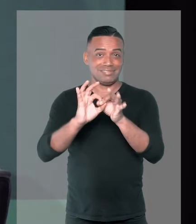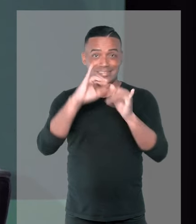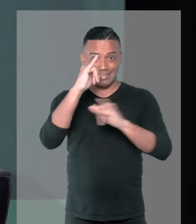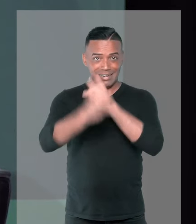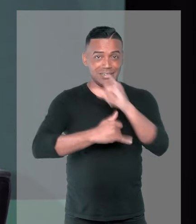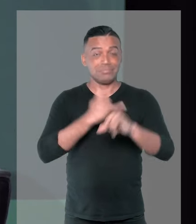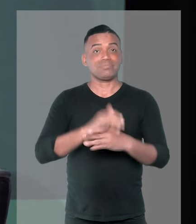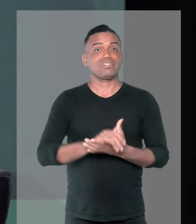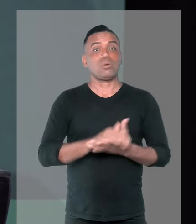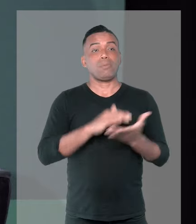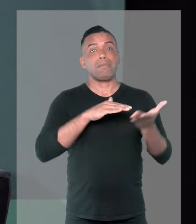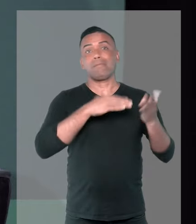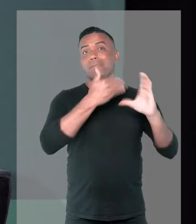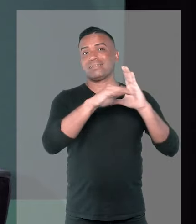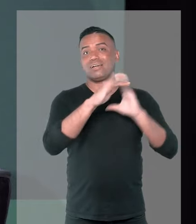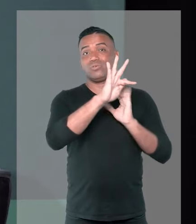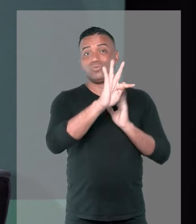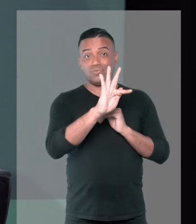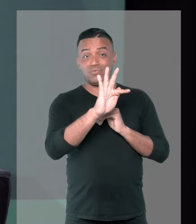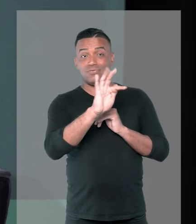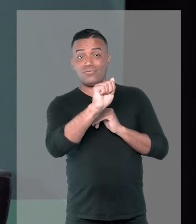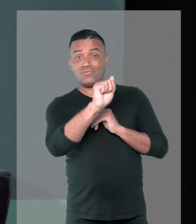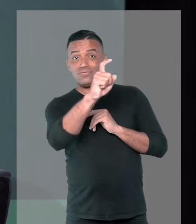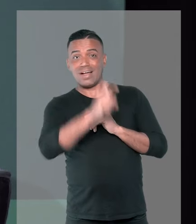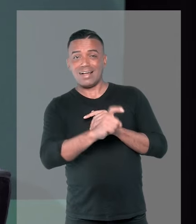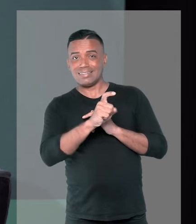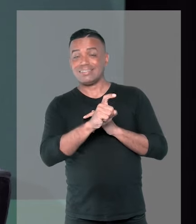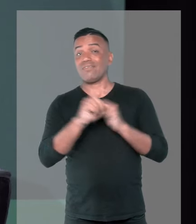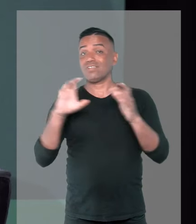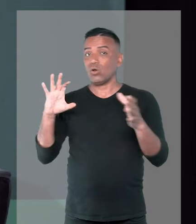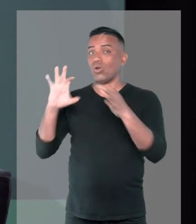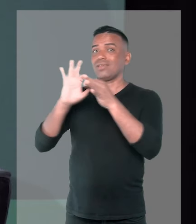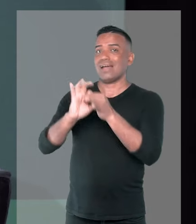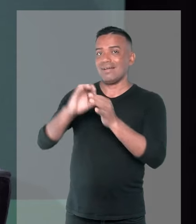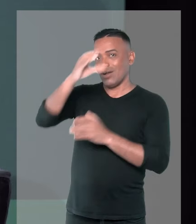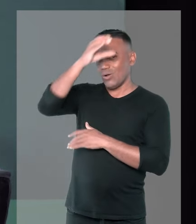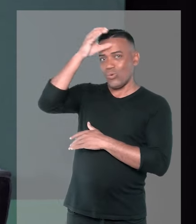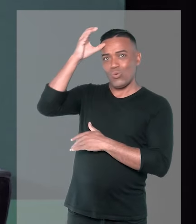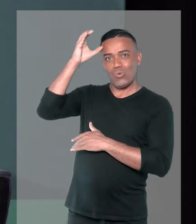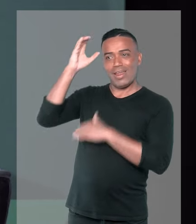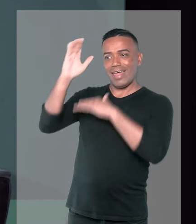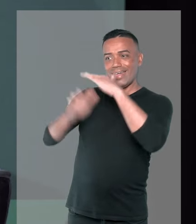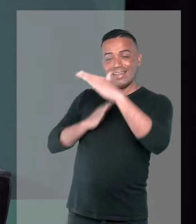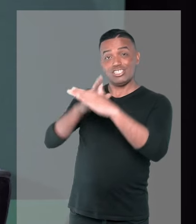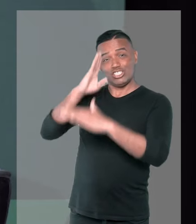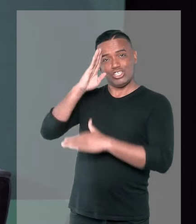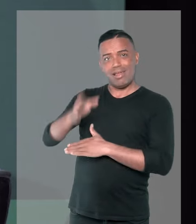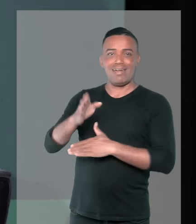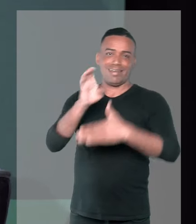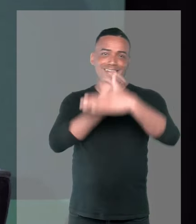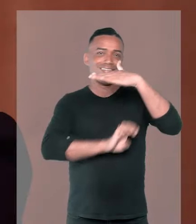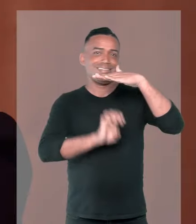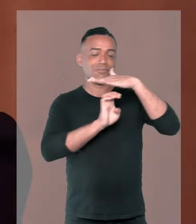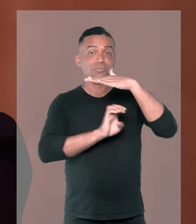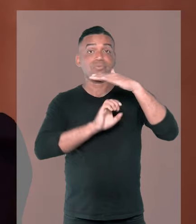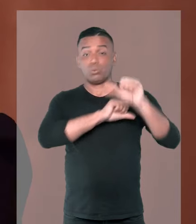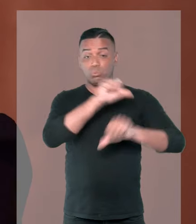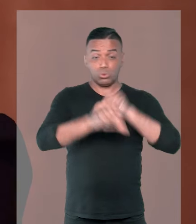analógico mandando fax para lá e para cá e você conectava o cliente direto no negócio né exemplos de transformação digital